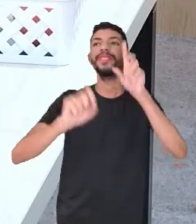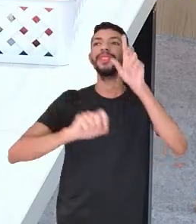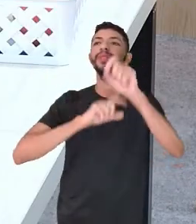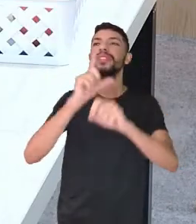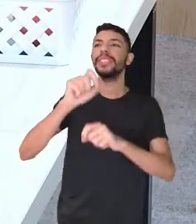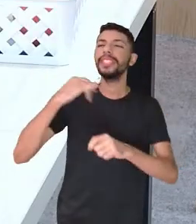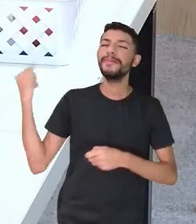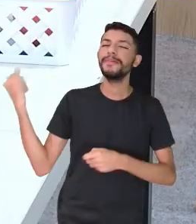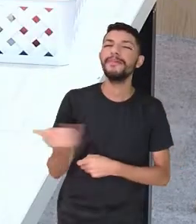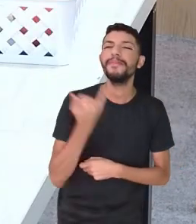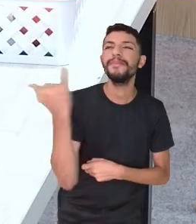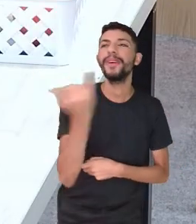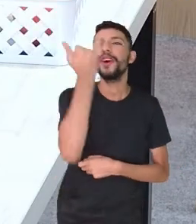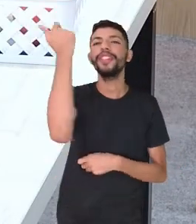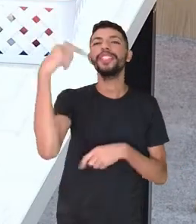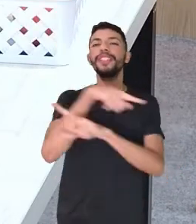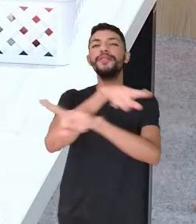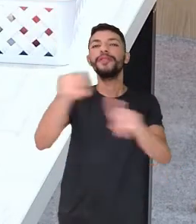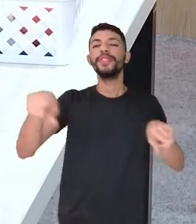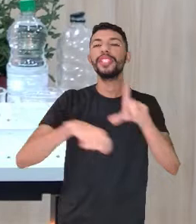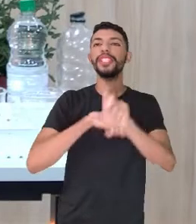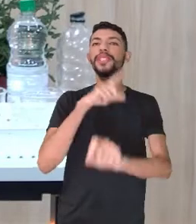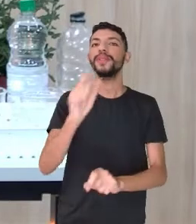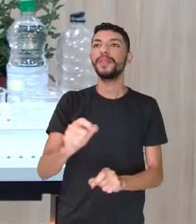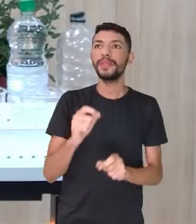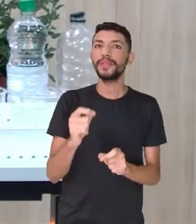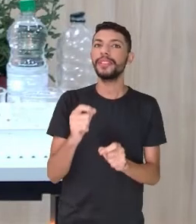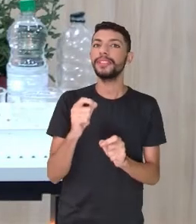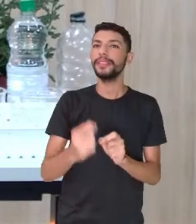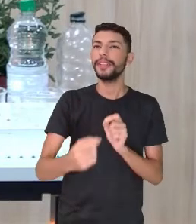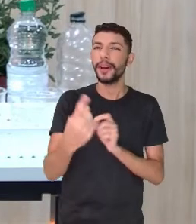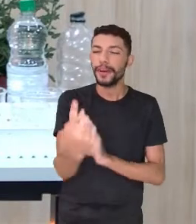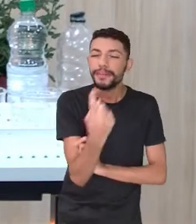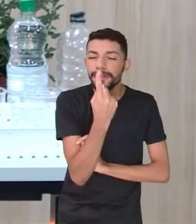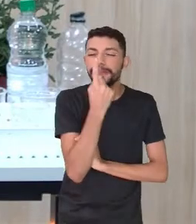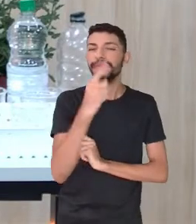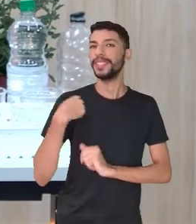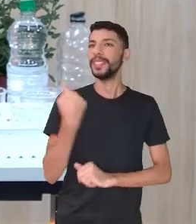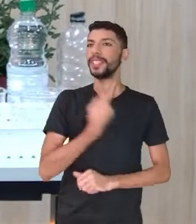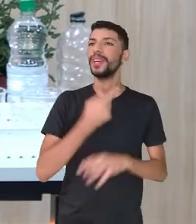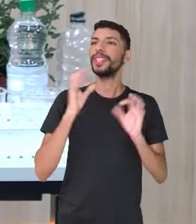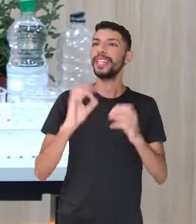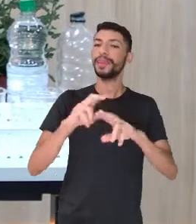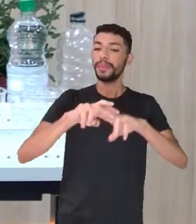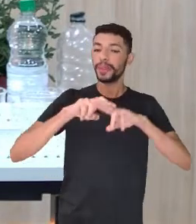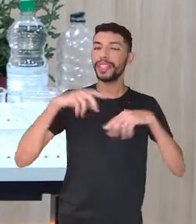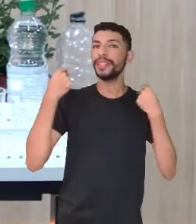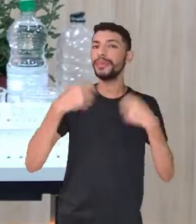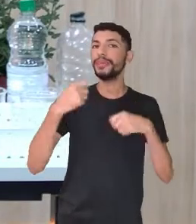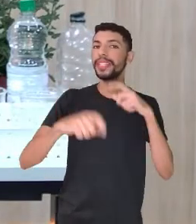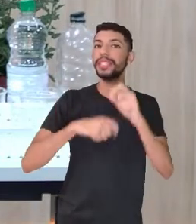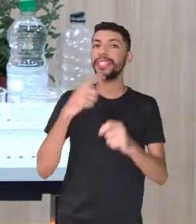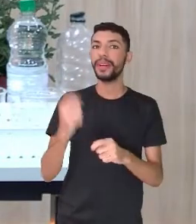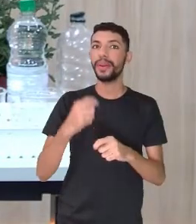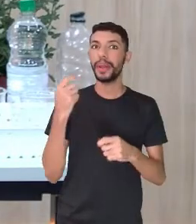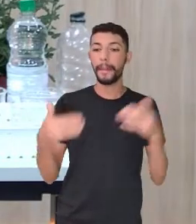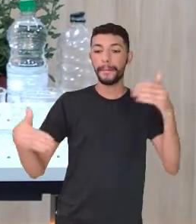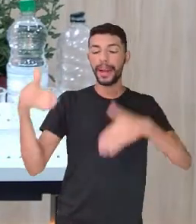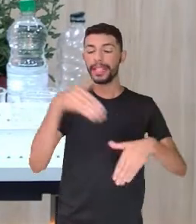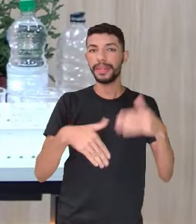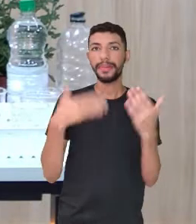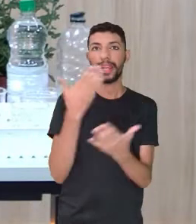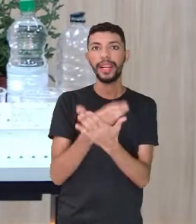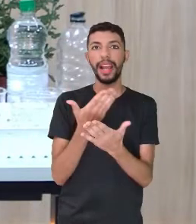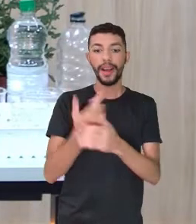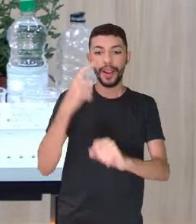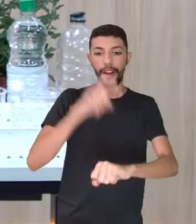é importante vocês estarem bem pertinho da gente. Para isso, vocês precisam entrar nessa aula ao vivo. Então, vai